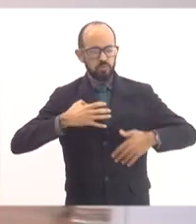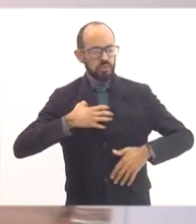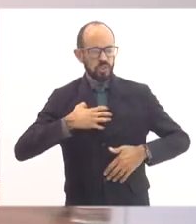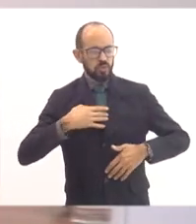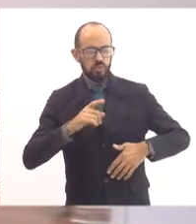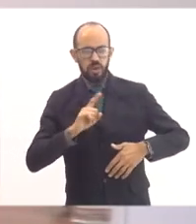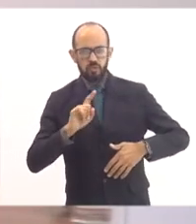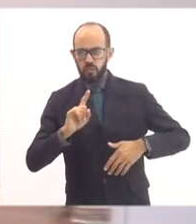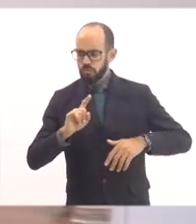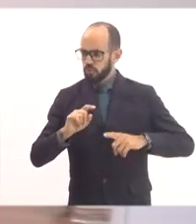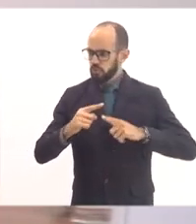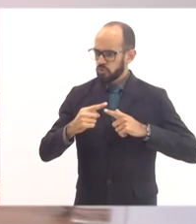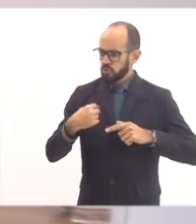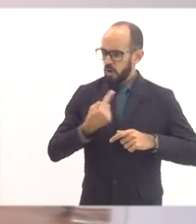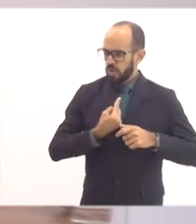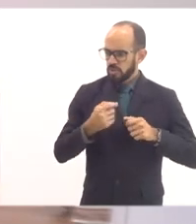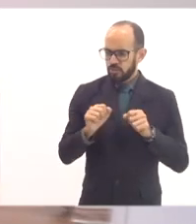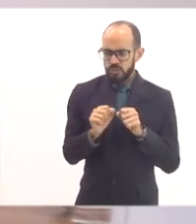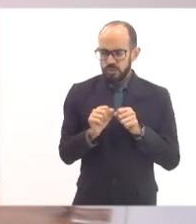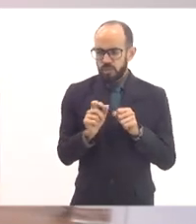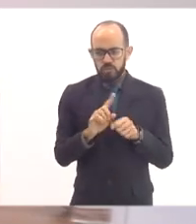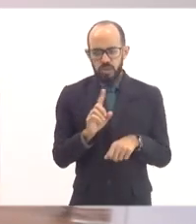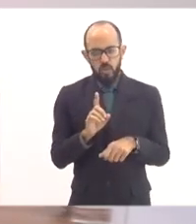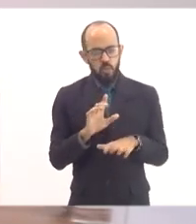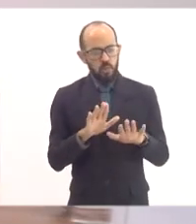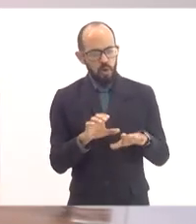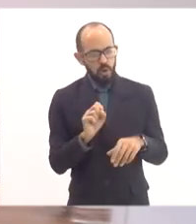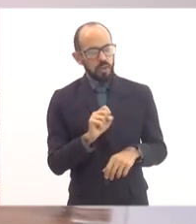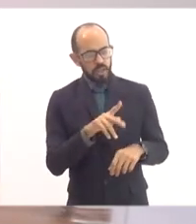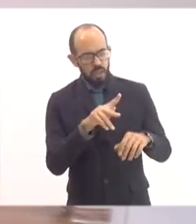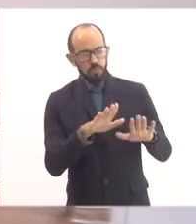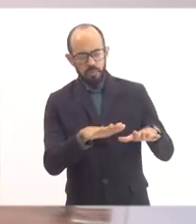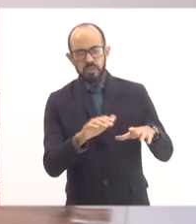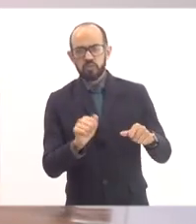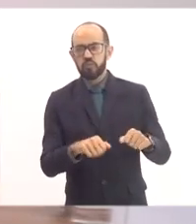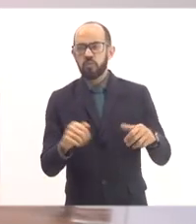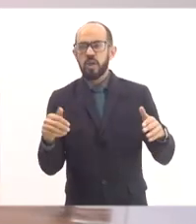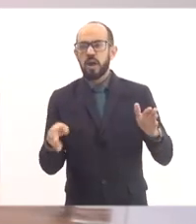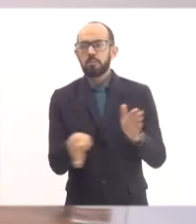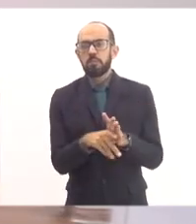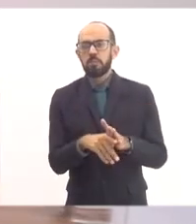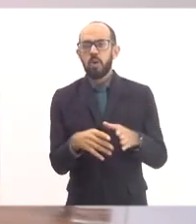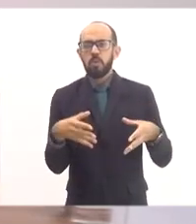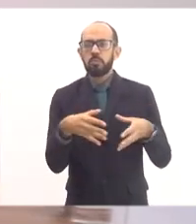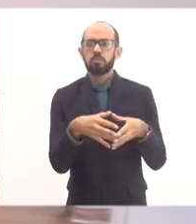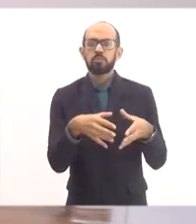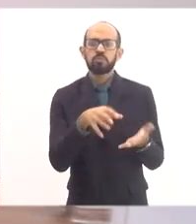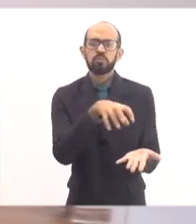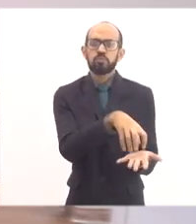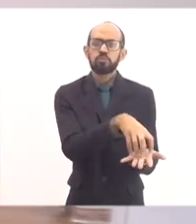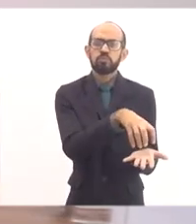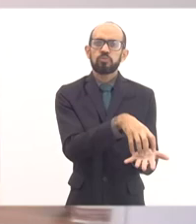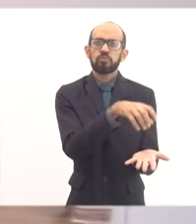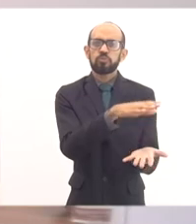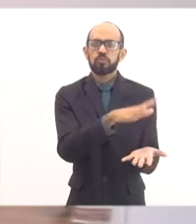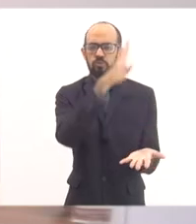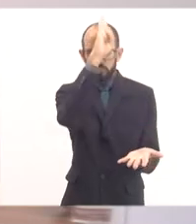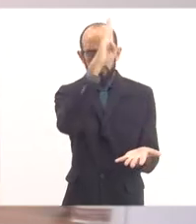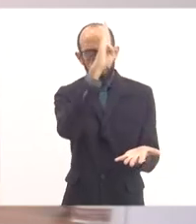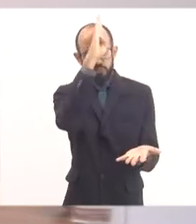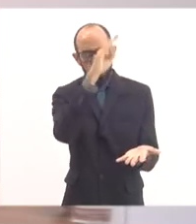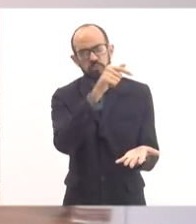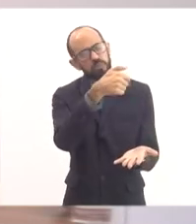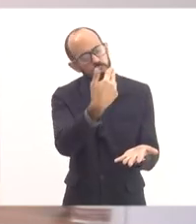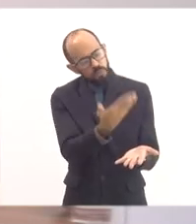que fizemos, certo, não foi essa administração, mas foi o Corpo de Bombeiros. Então, me parece que o Corpo de Bombeiros tem que buscar